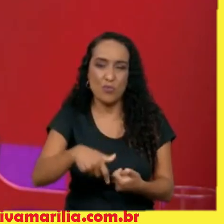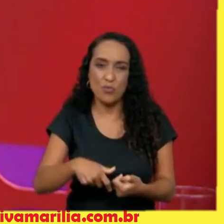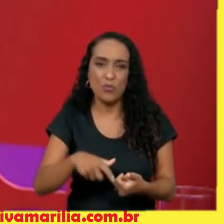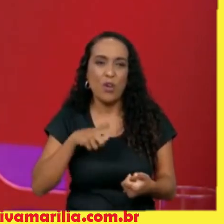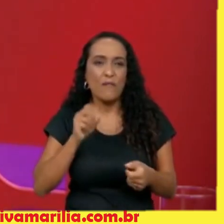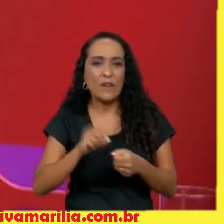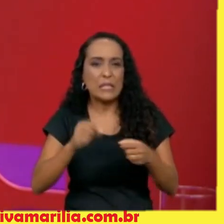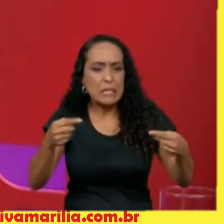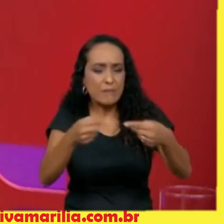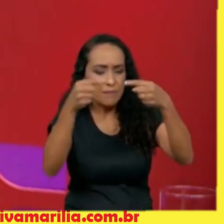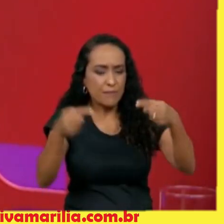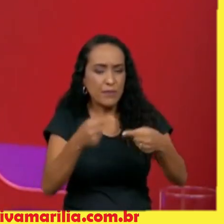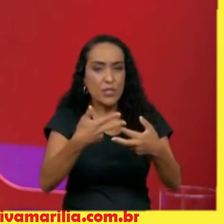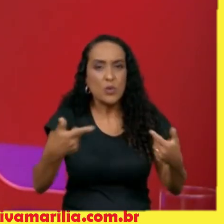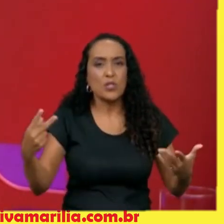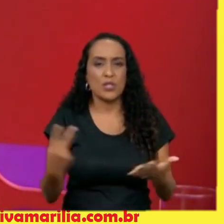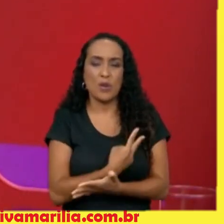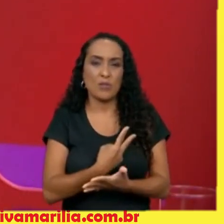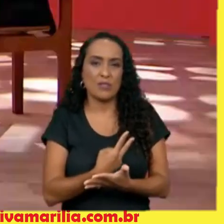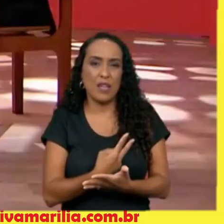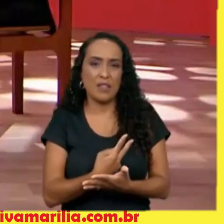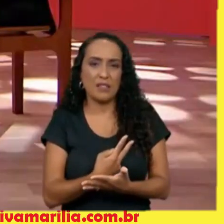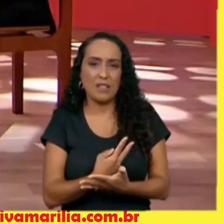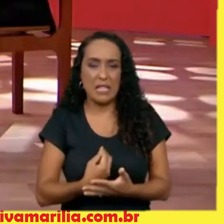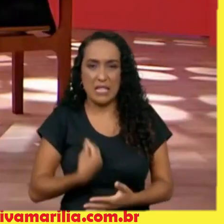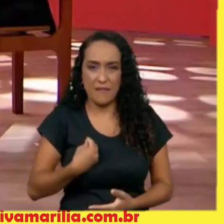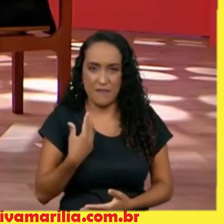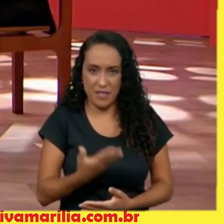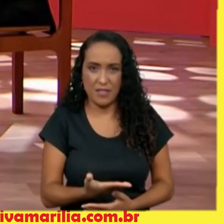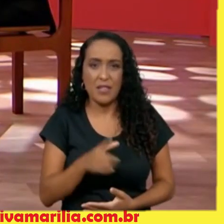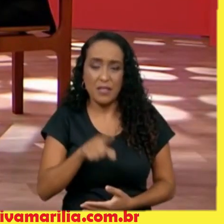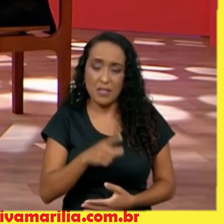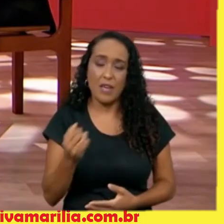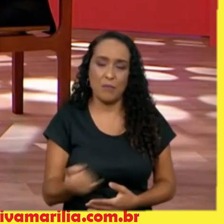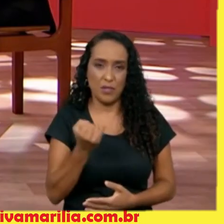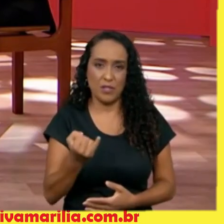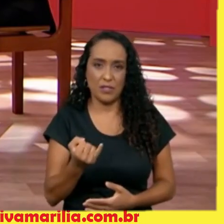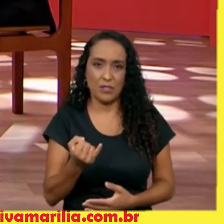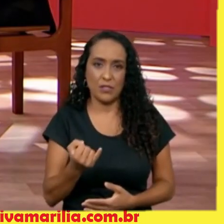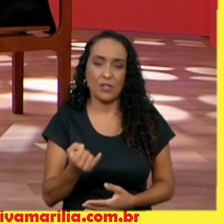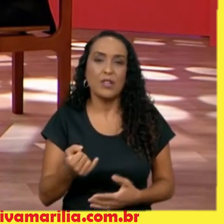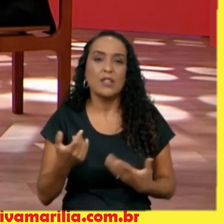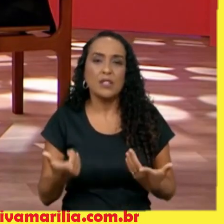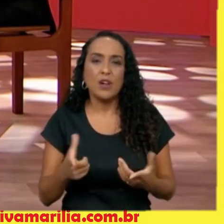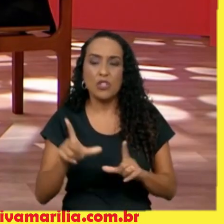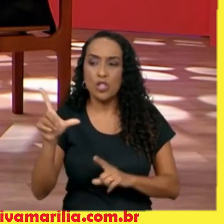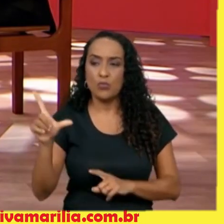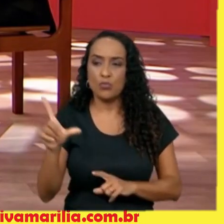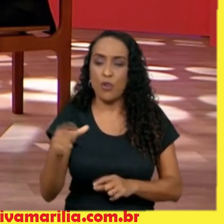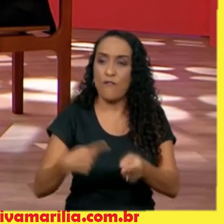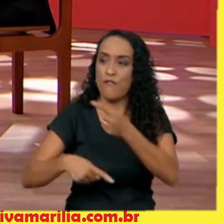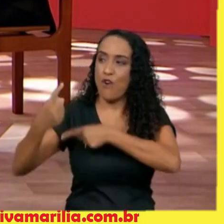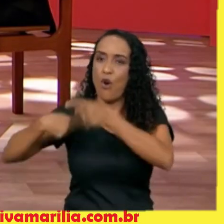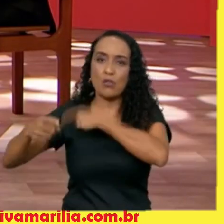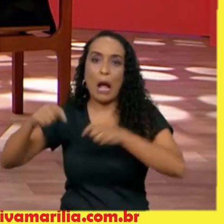sentido das coisas que acontecem na causalidade social e que importa na vida dele, entende? Você regride a